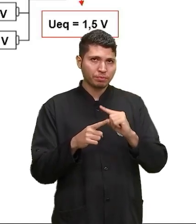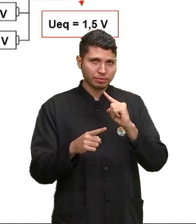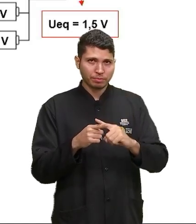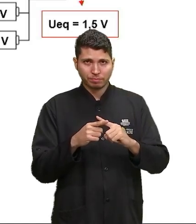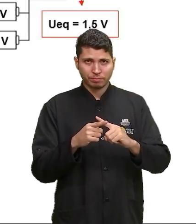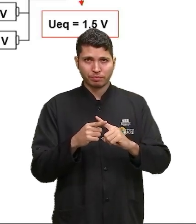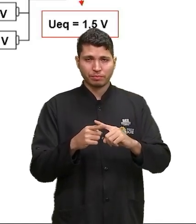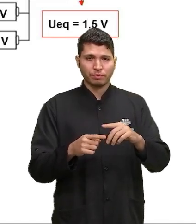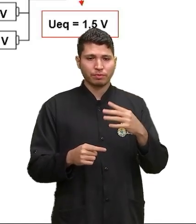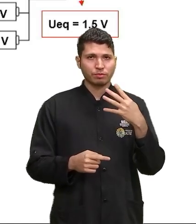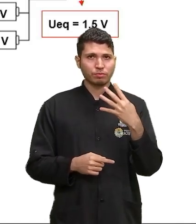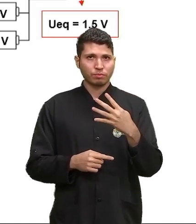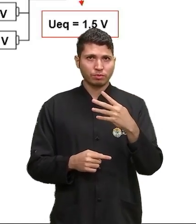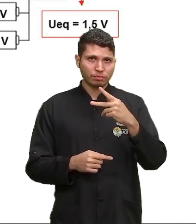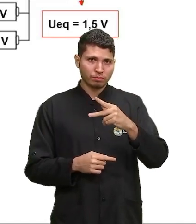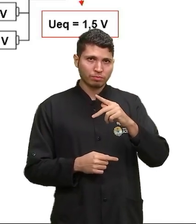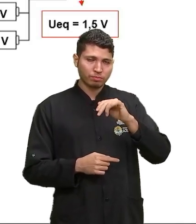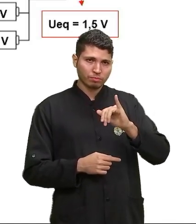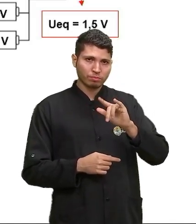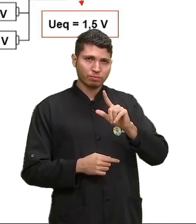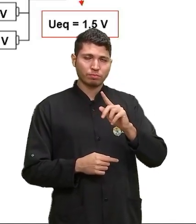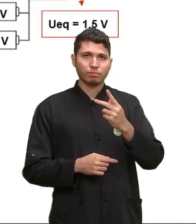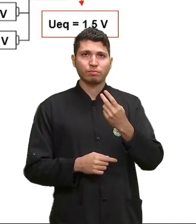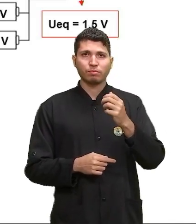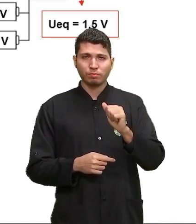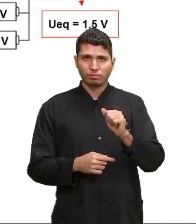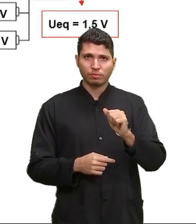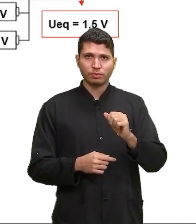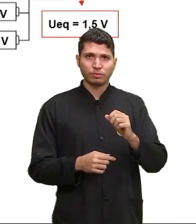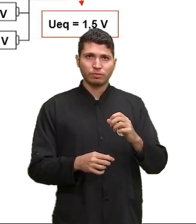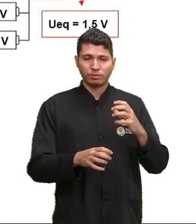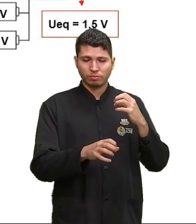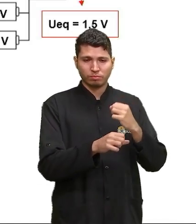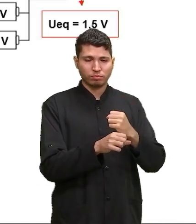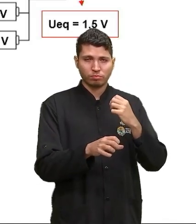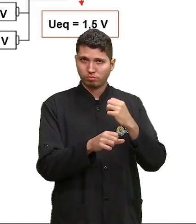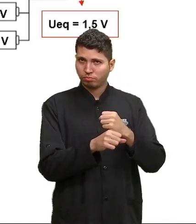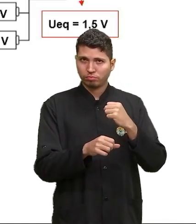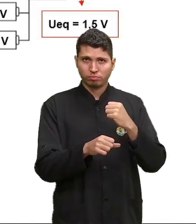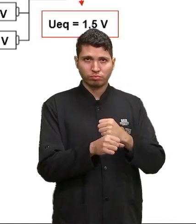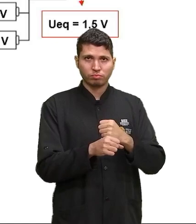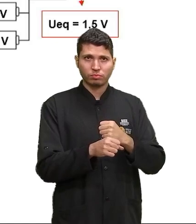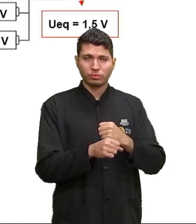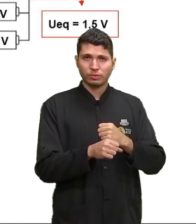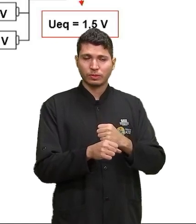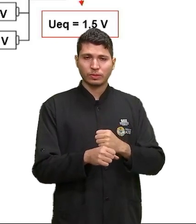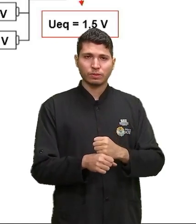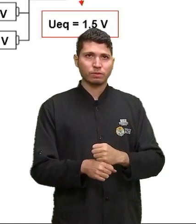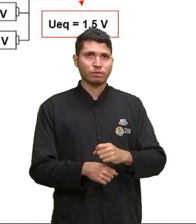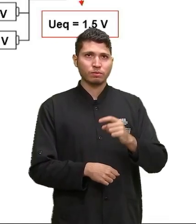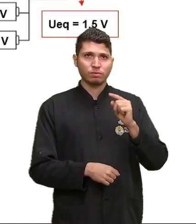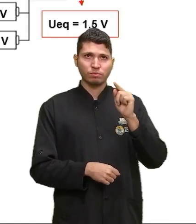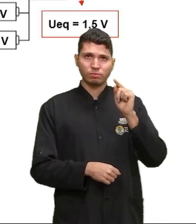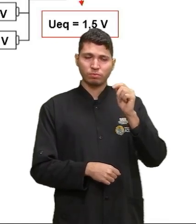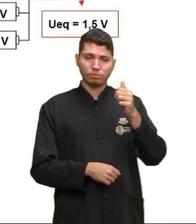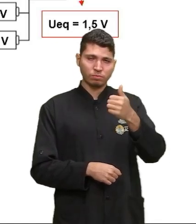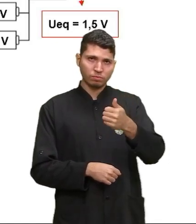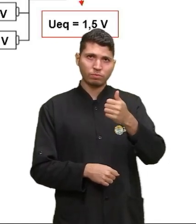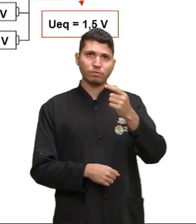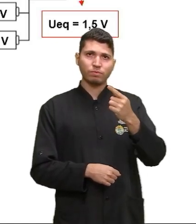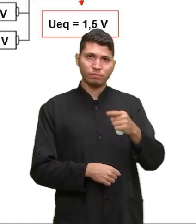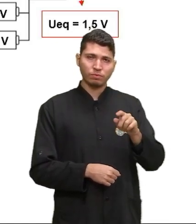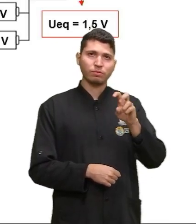as 4 pilhas estão ligadas em série, ou seja, a gente vai somar toda a tensão dela. Vai ser 1,5 mais 1,5 mais